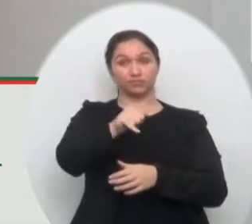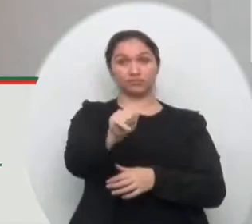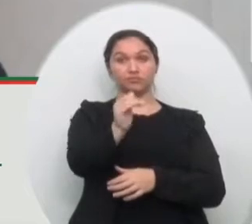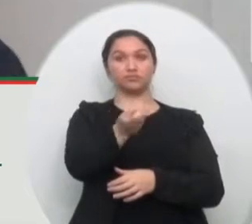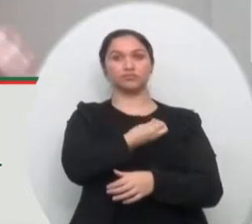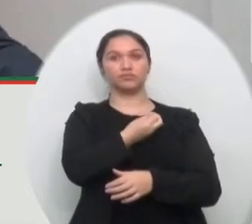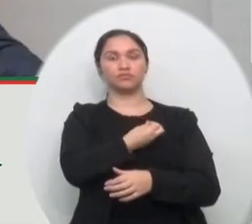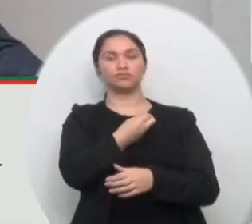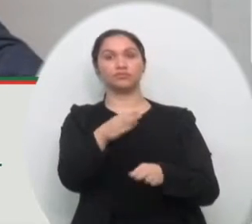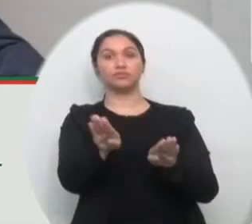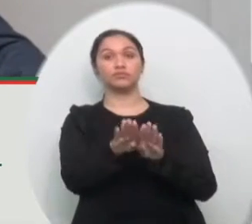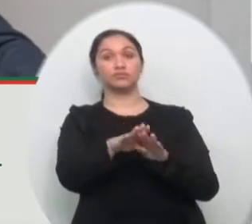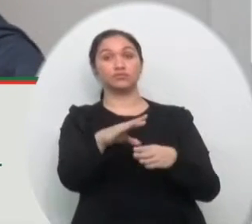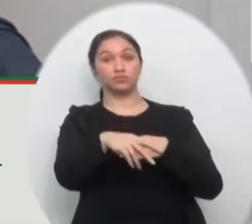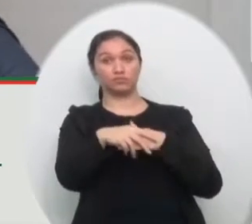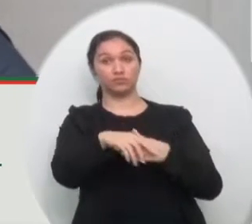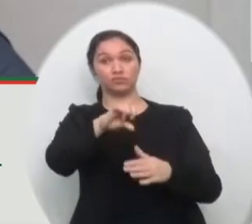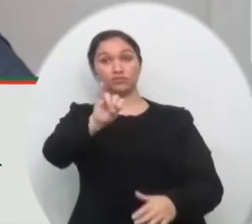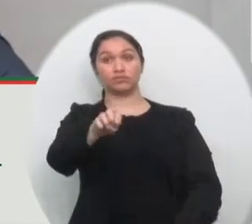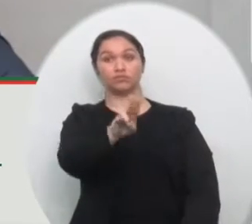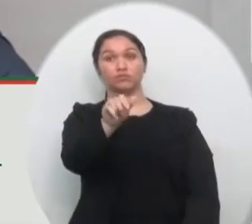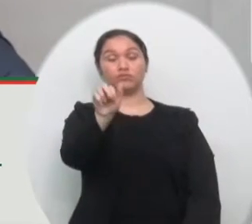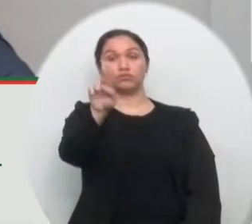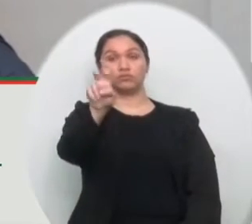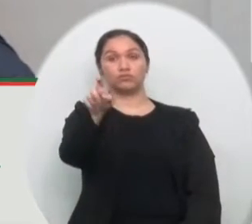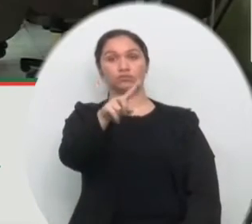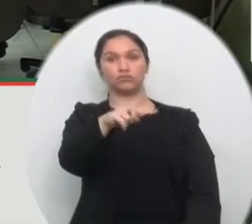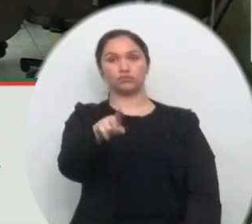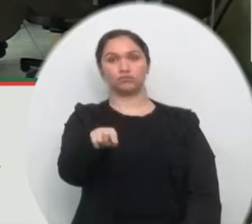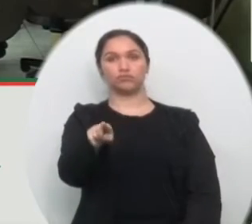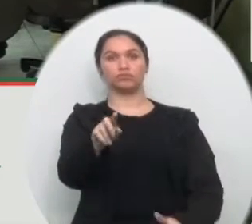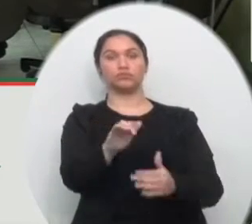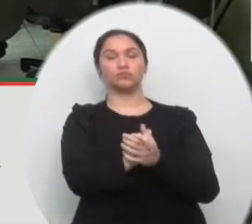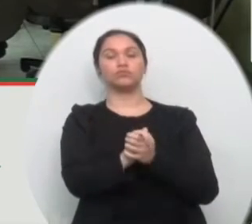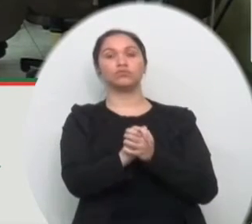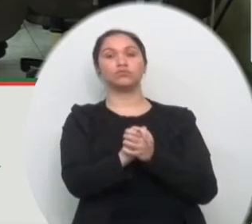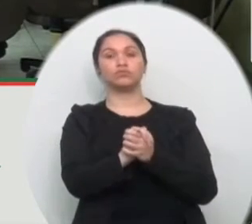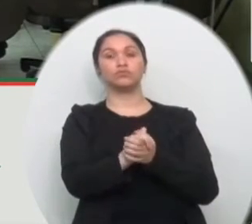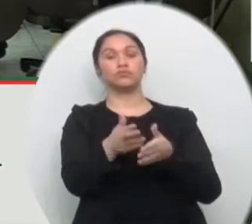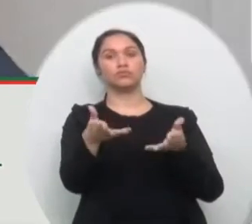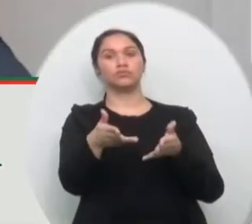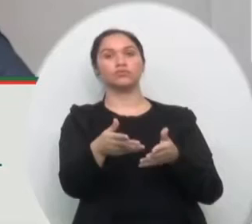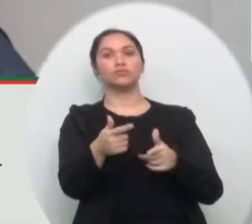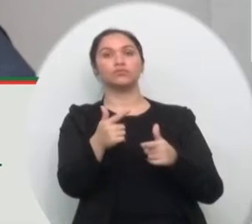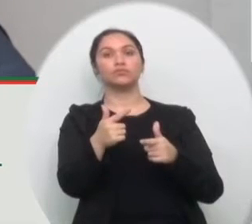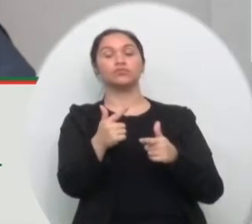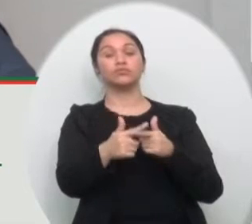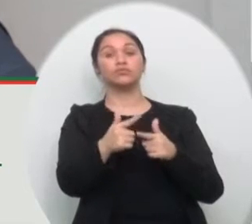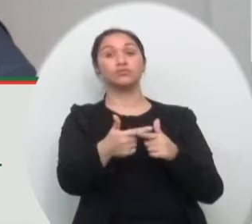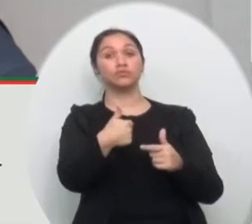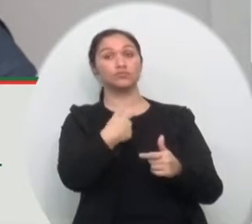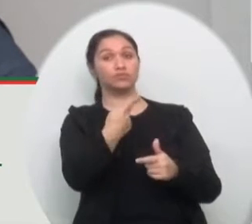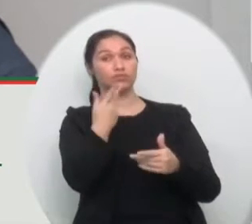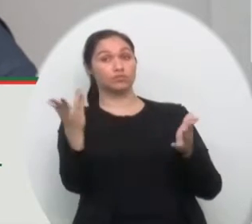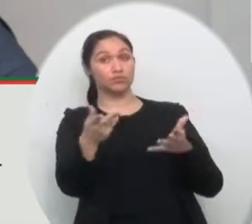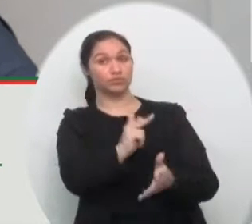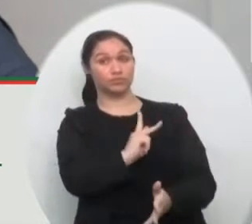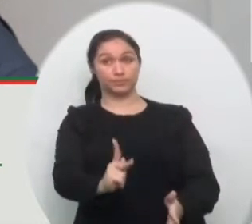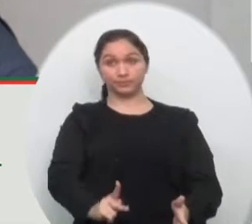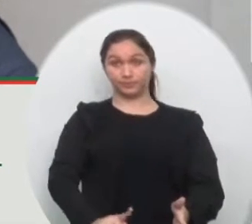relação à conscientização ao suicídio. E por que estou falando isso, senhor presidente? Porque